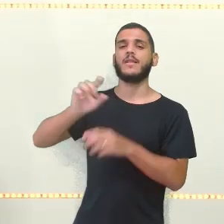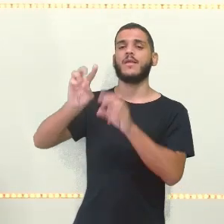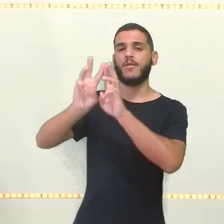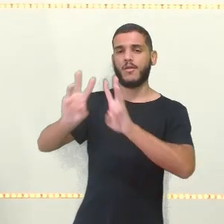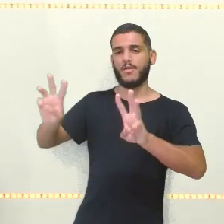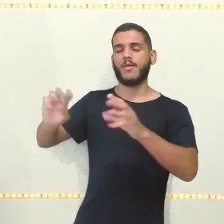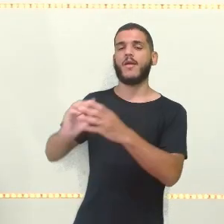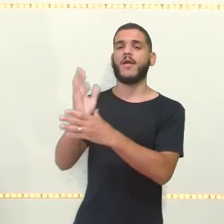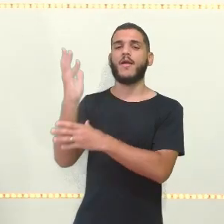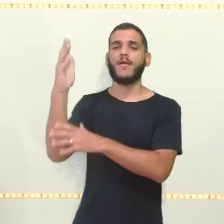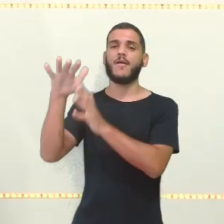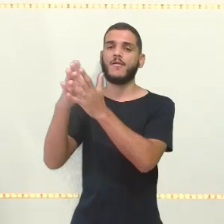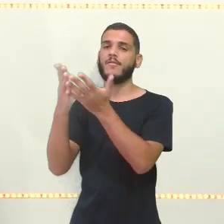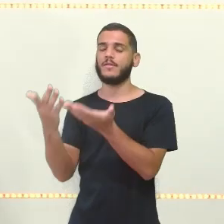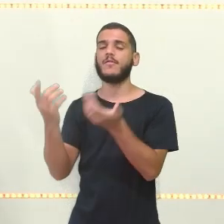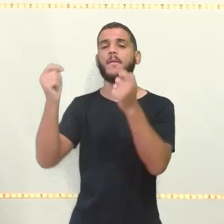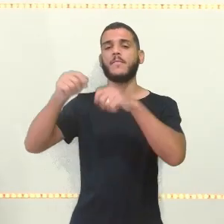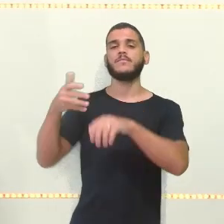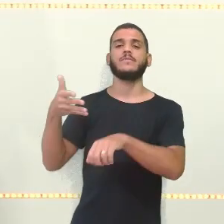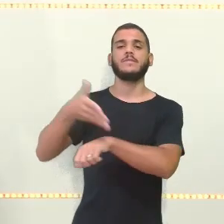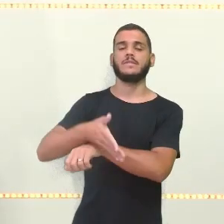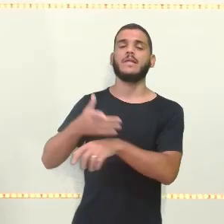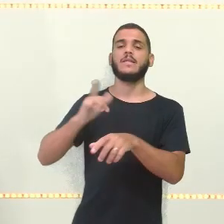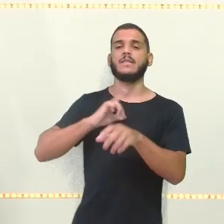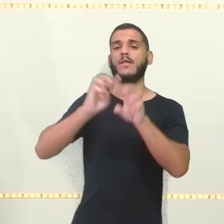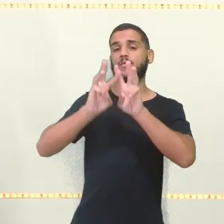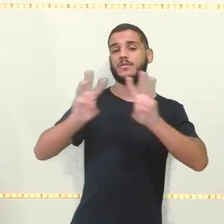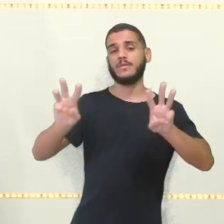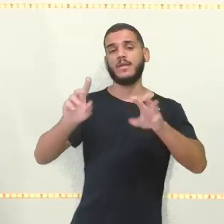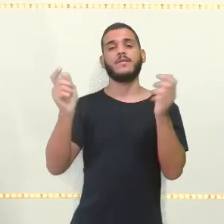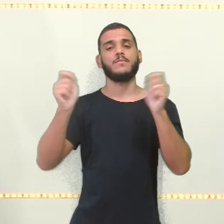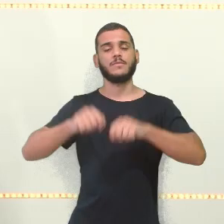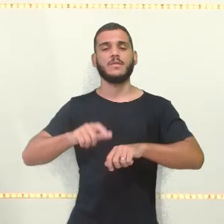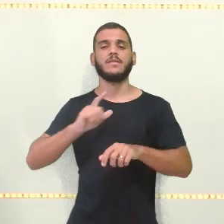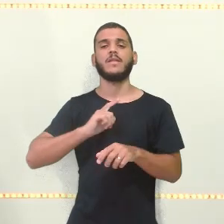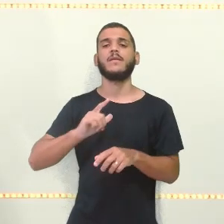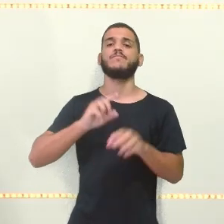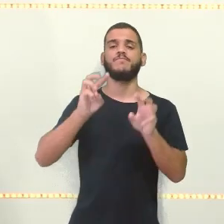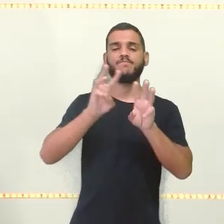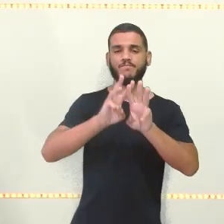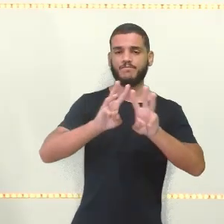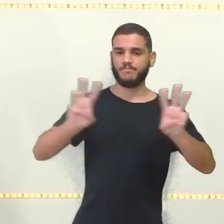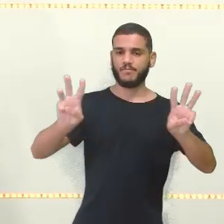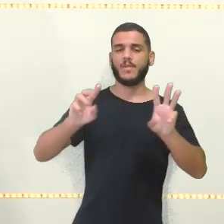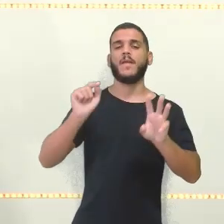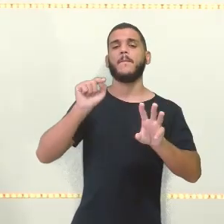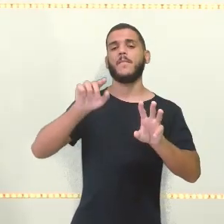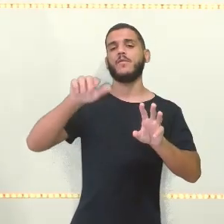você faz para acessar a Árvore do Livro? Entra no site, coloca lá